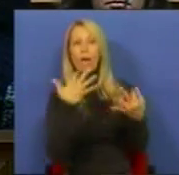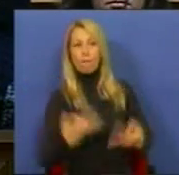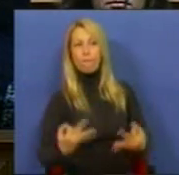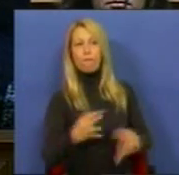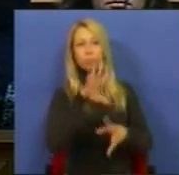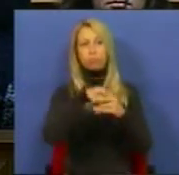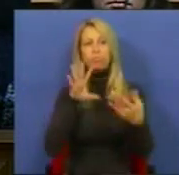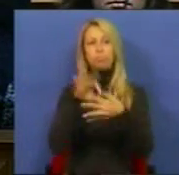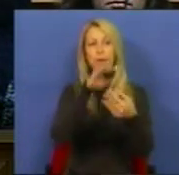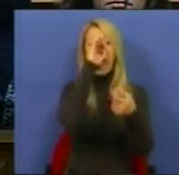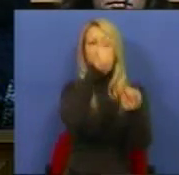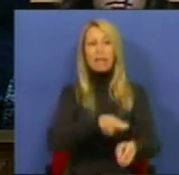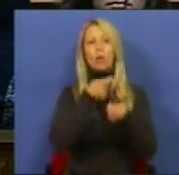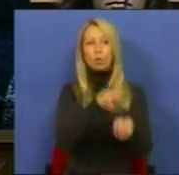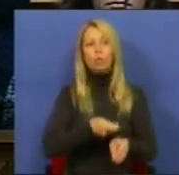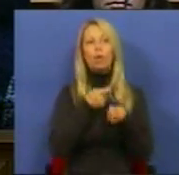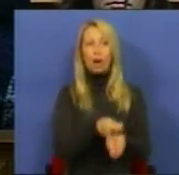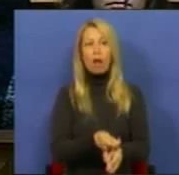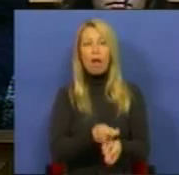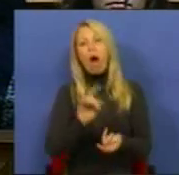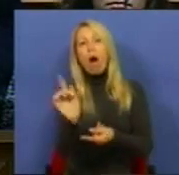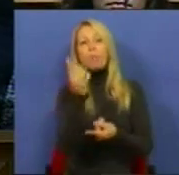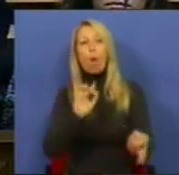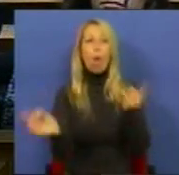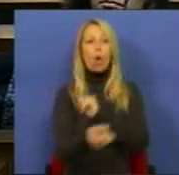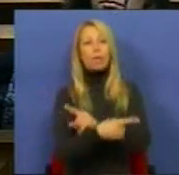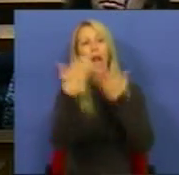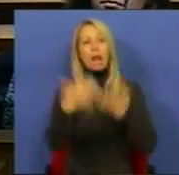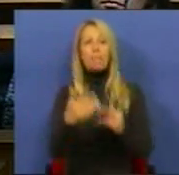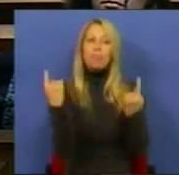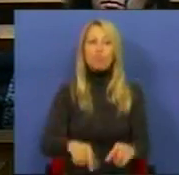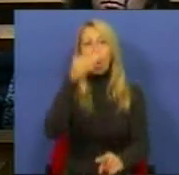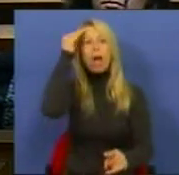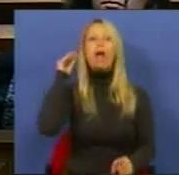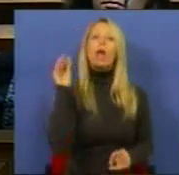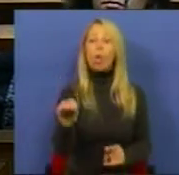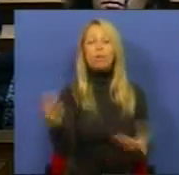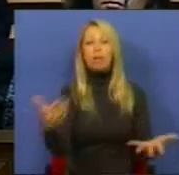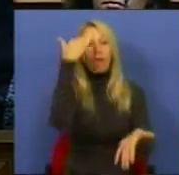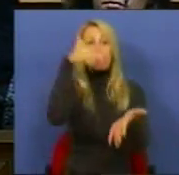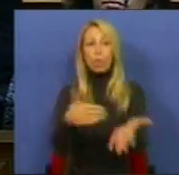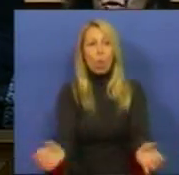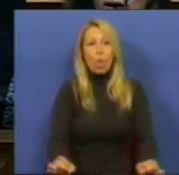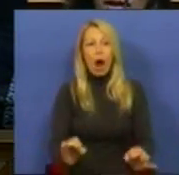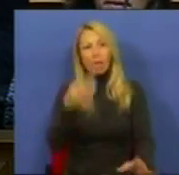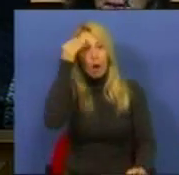da agricultura, em vez de se limitarem a recomendações inconsequentes ao